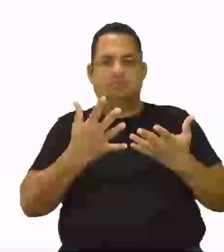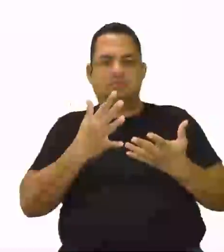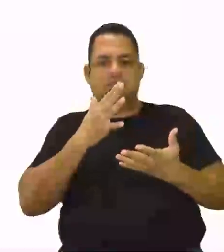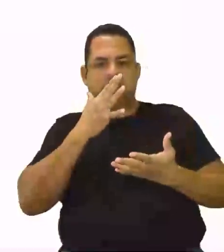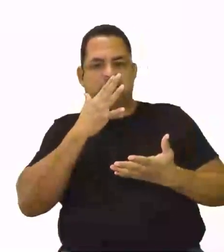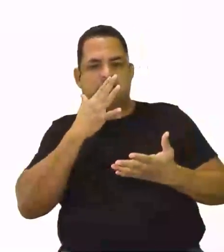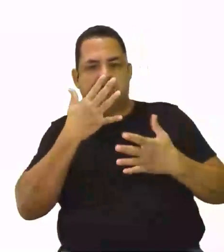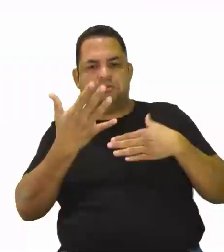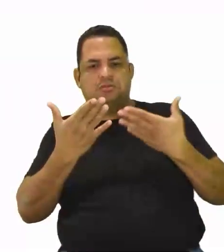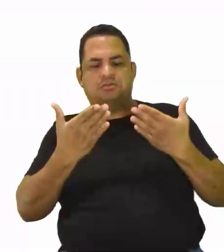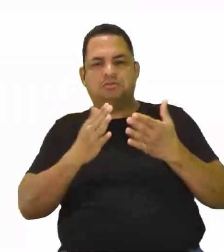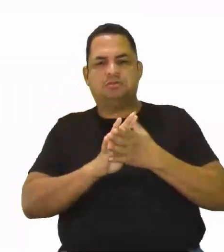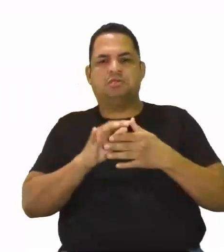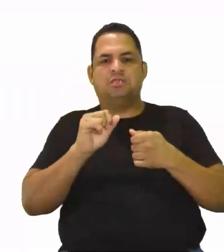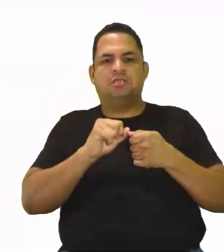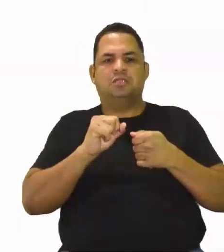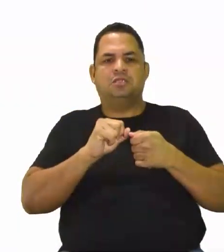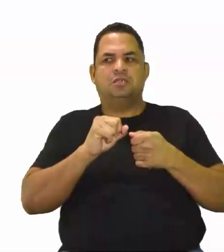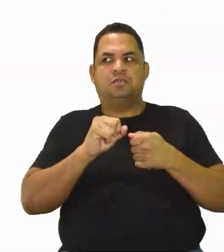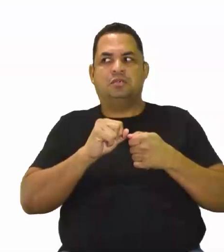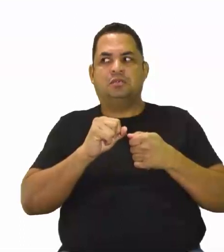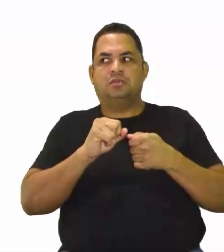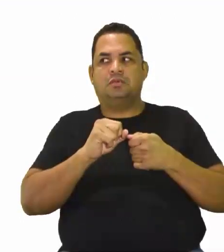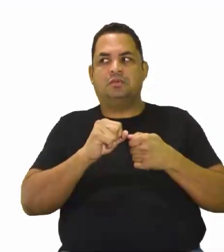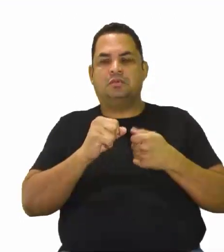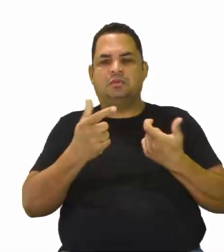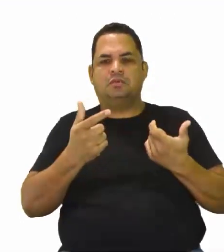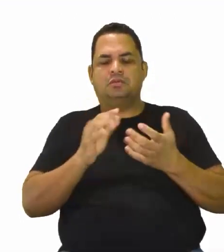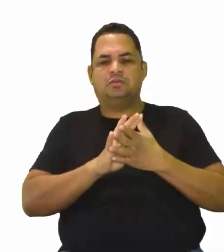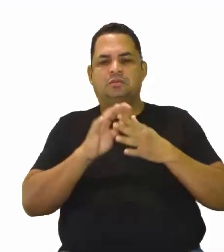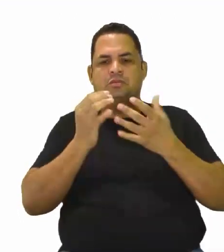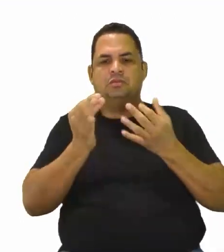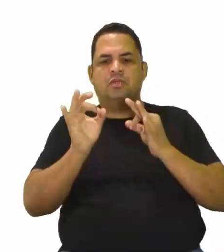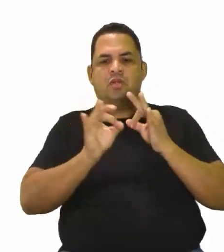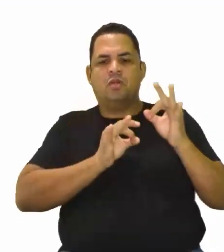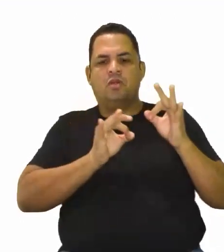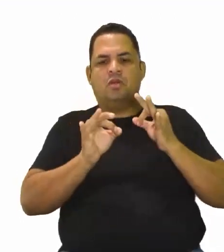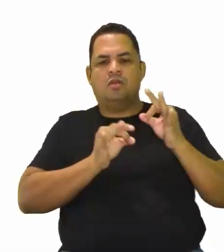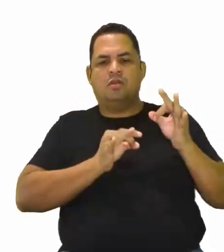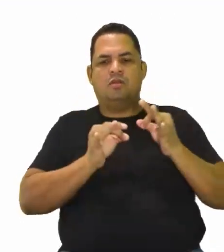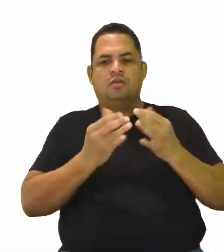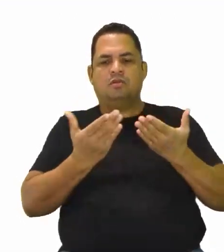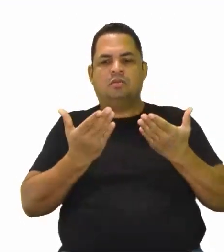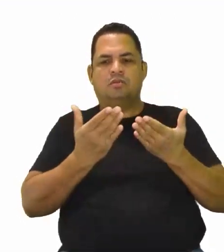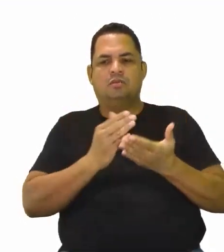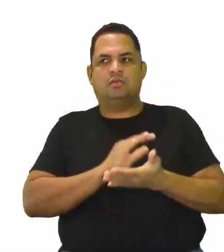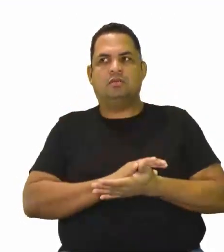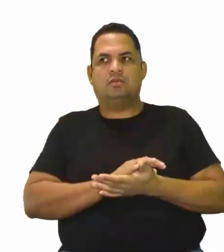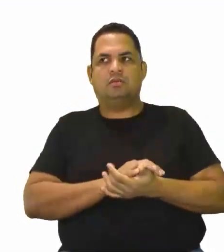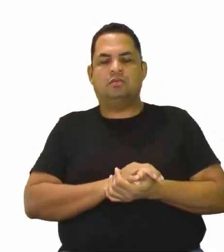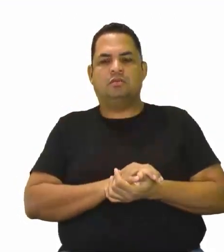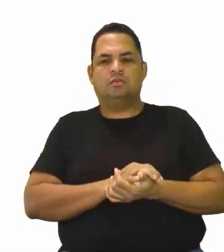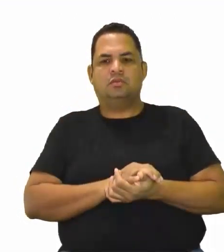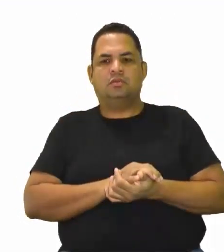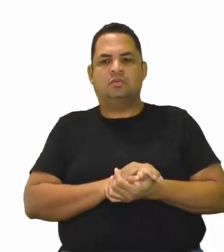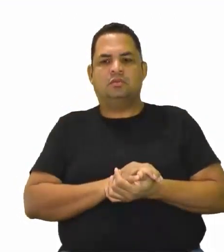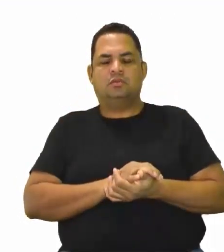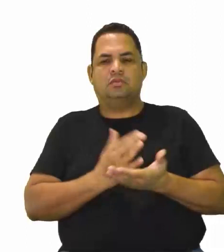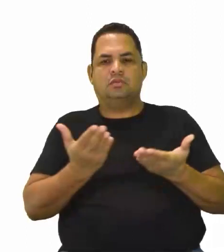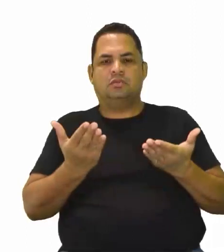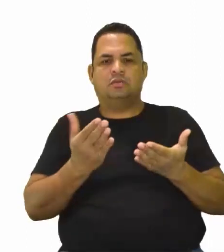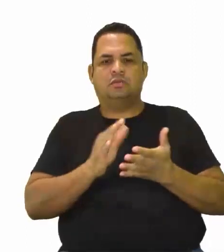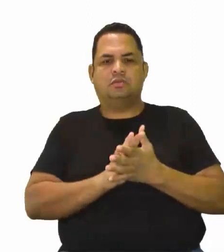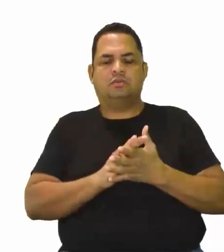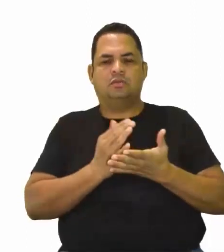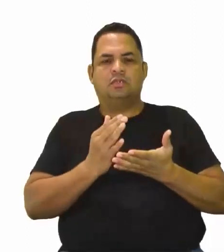Getúlio Vargas, ela se fazia de forma muito sistemática. E essa forma sistemática que fazia essa exaltação